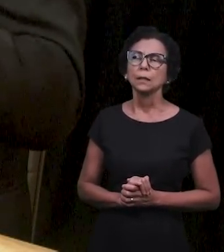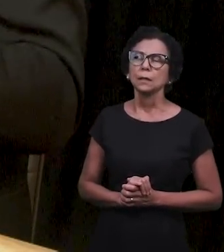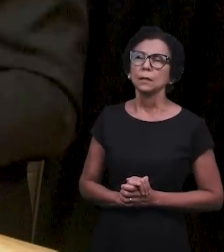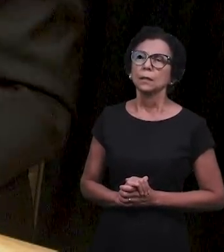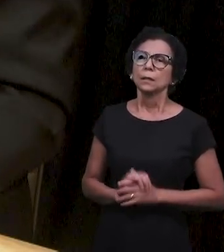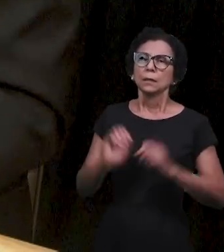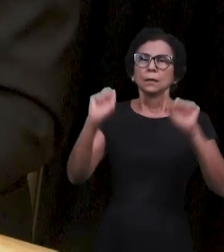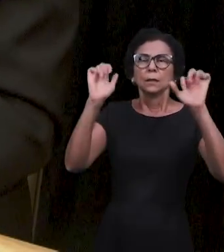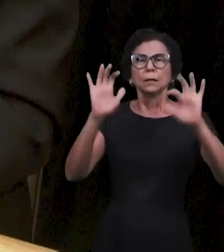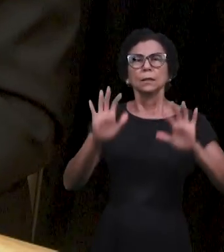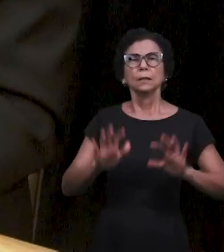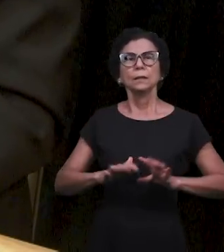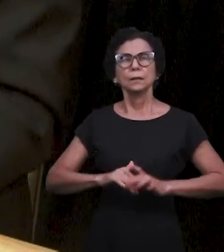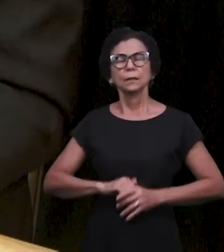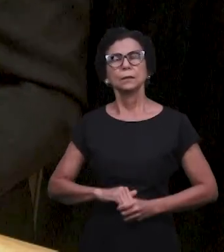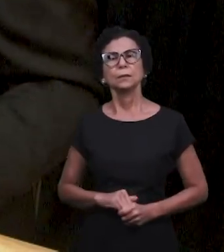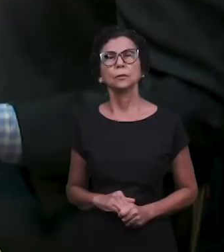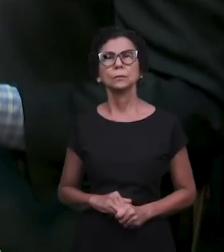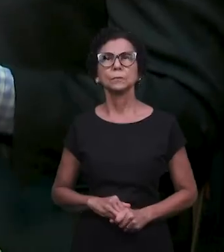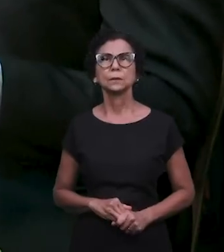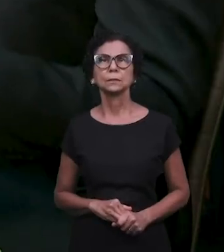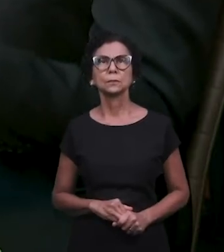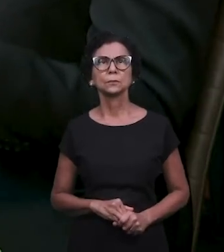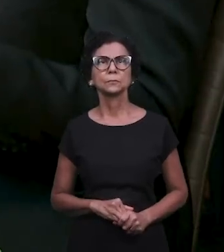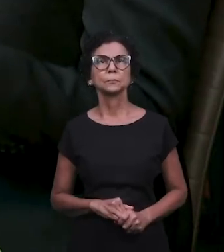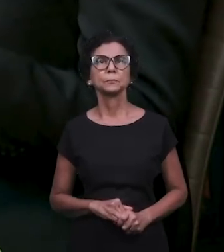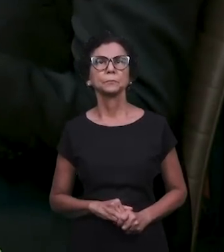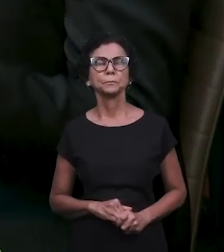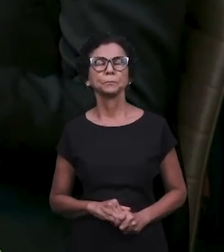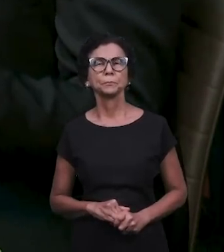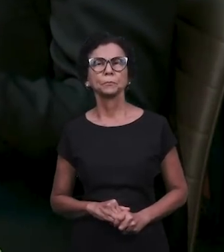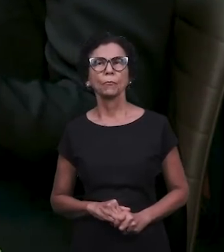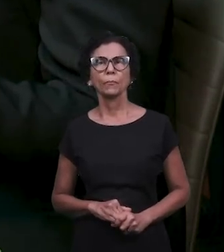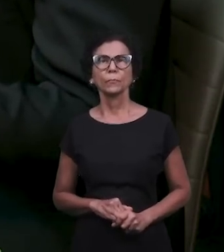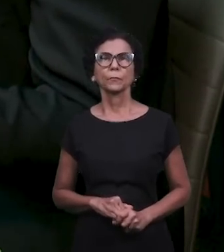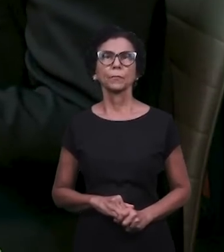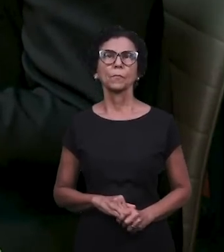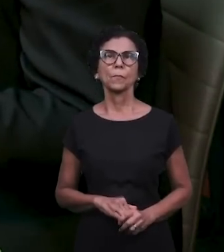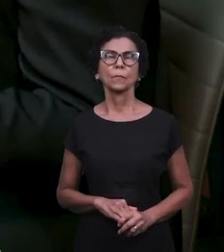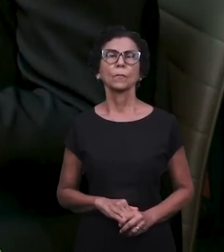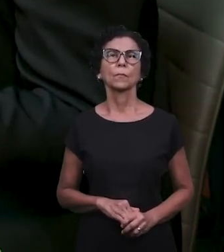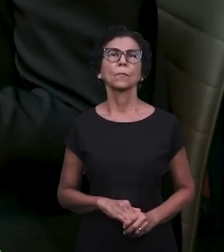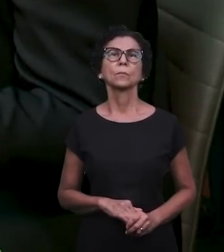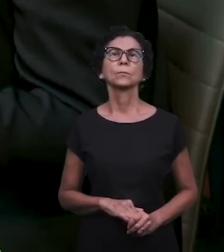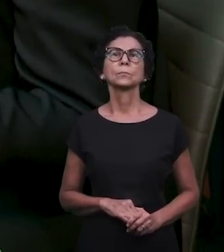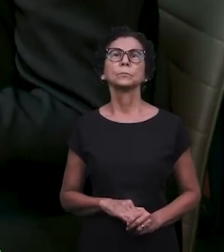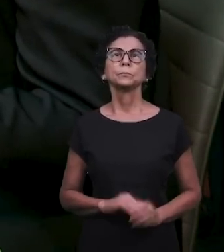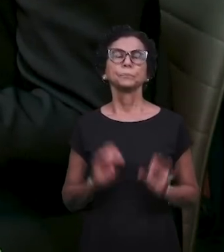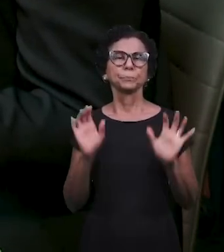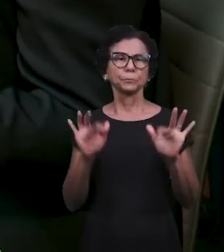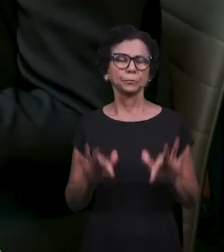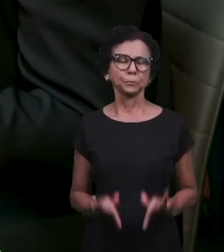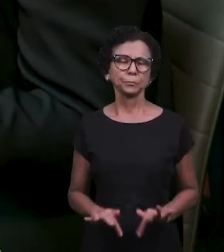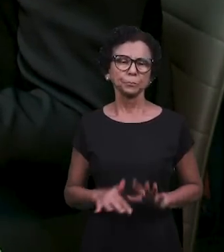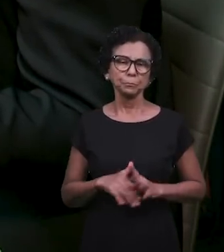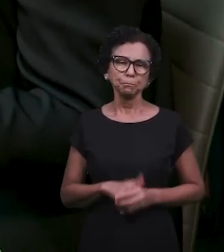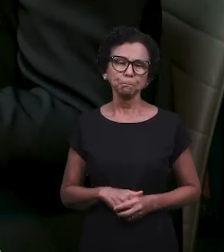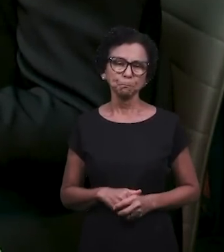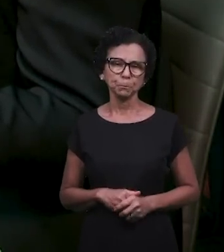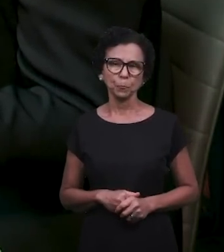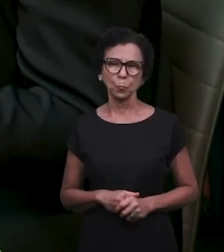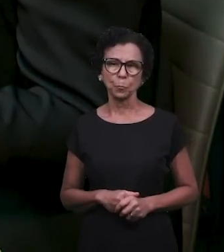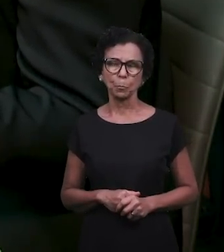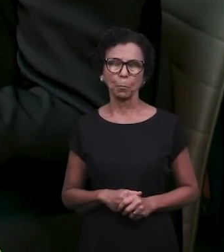uma bênção na vida da igreja. Amém. Bom, queridos, nós já estamos encerrando o episódio de hoje e eu queria